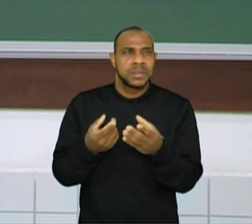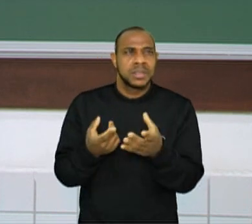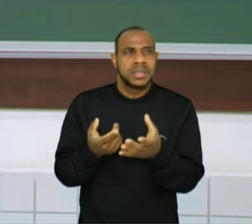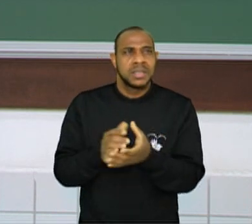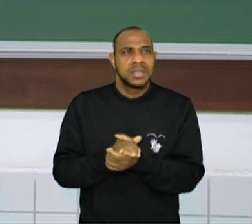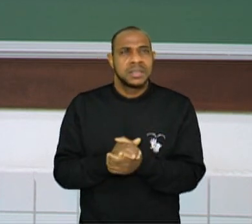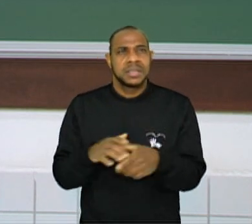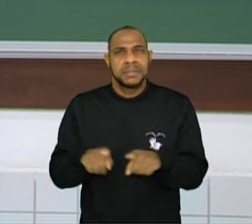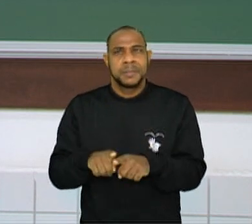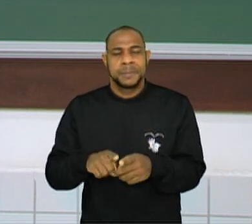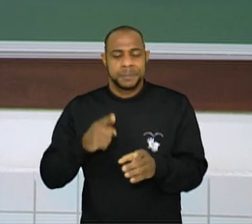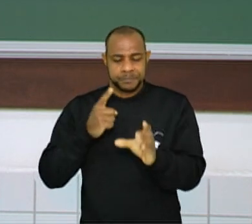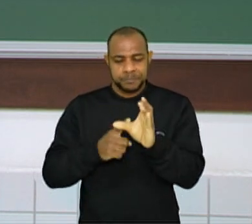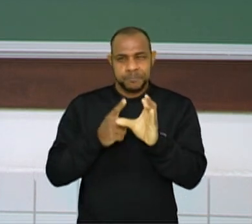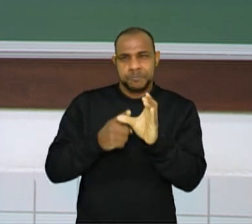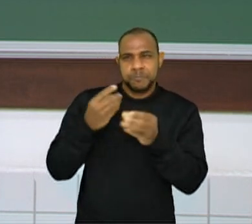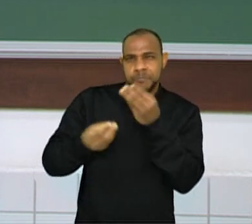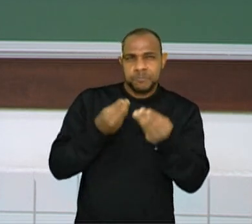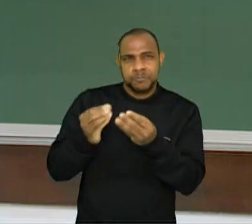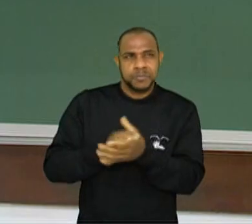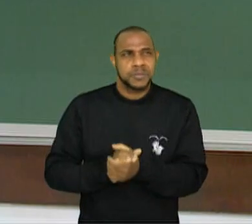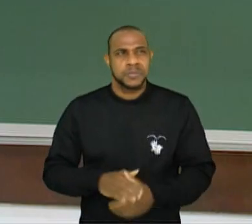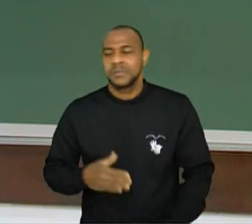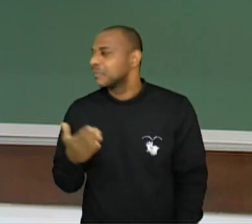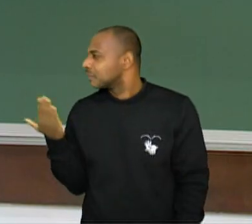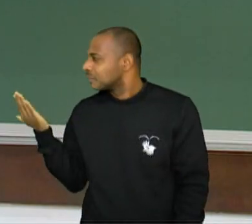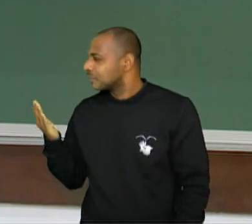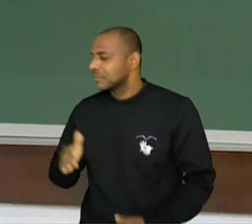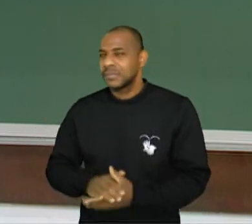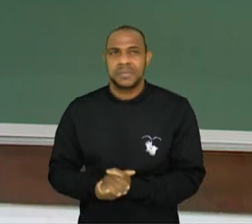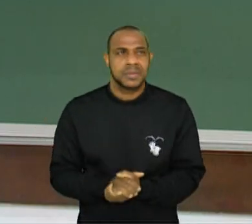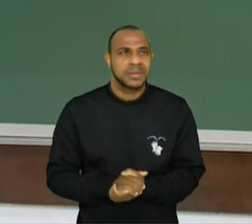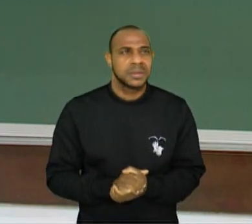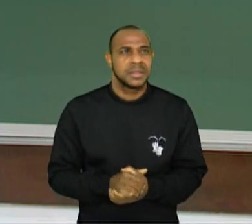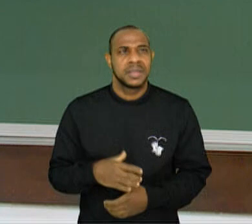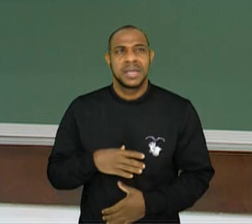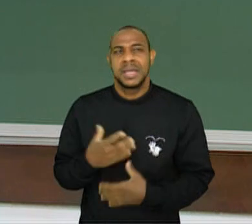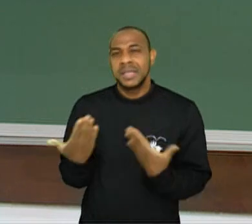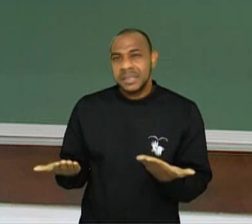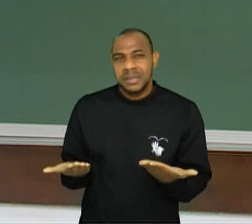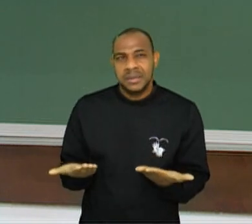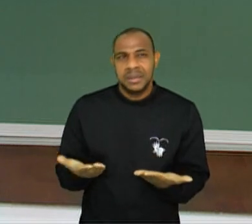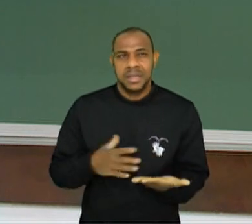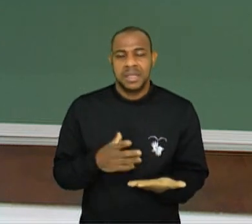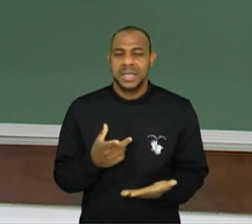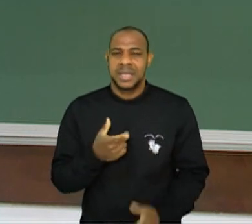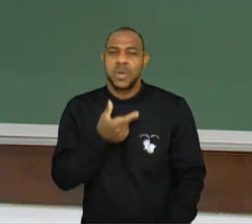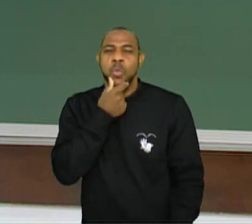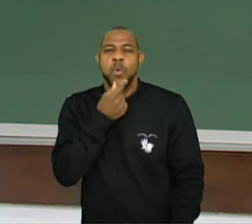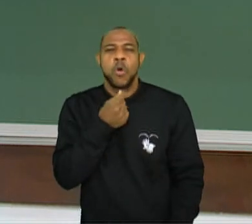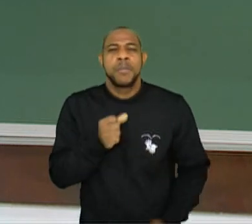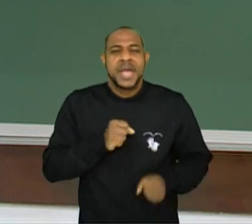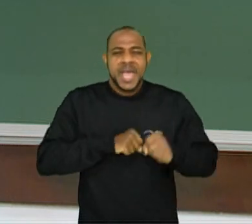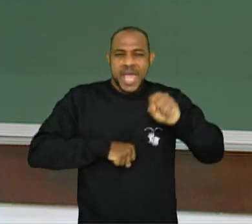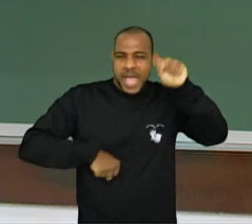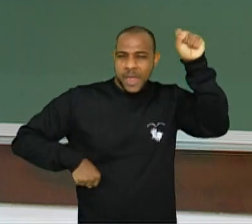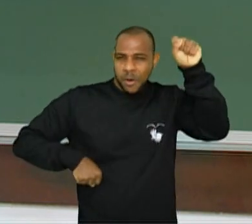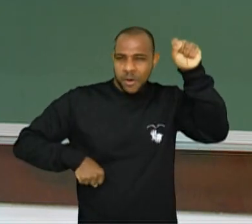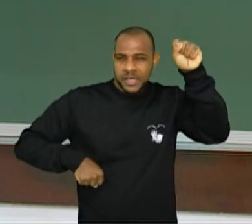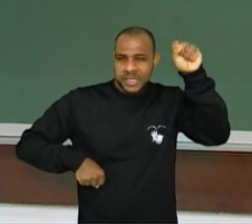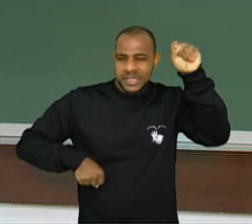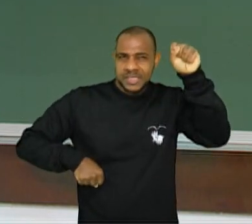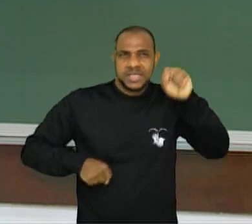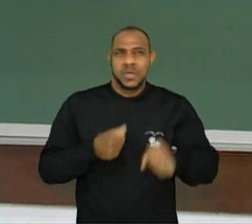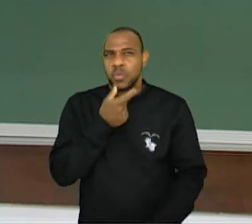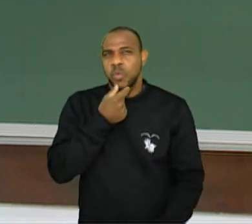mundo socialista. Ele recebe o Yuri Gagarin, que era um herói que fez uma propaganda pelo mundo, né, em